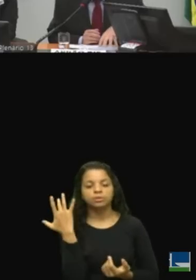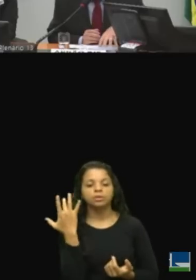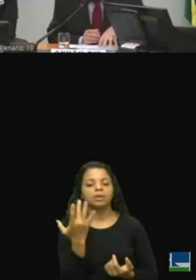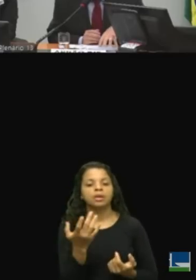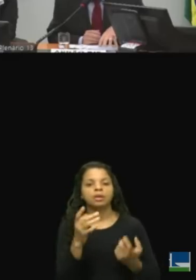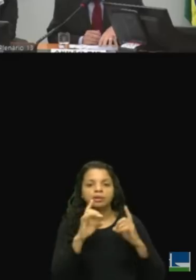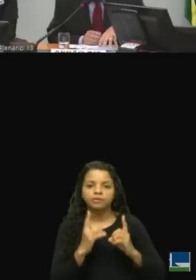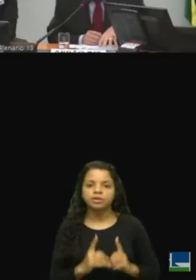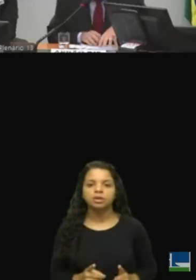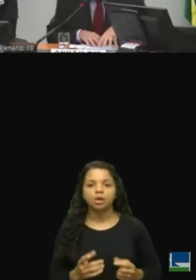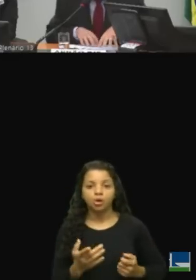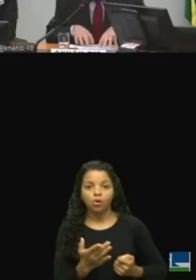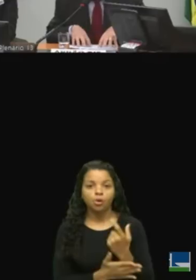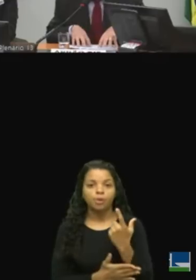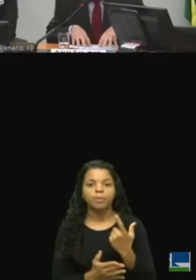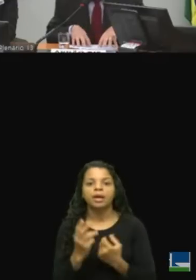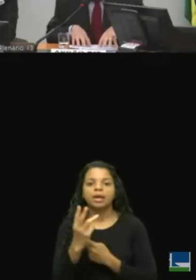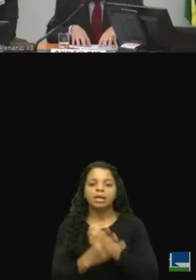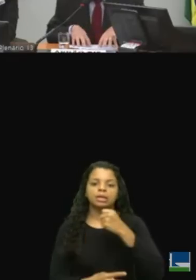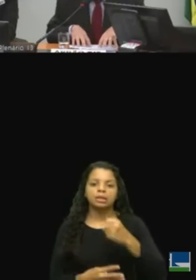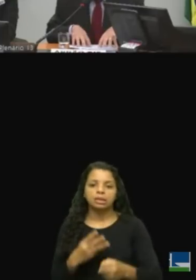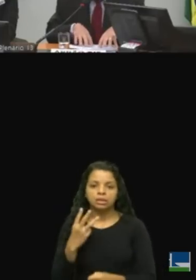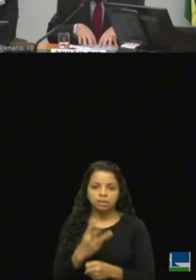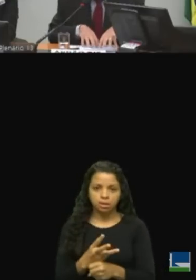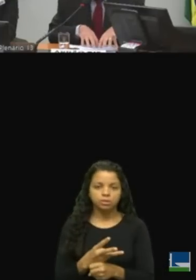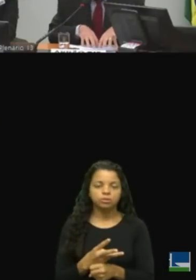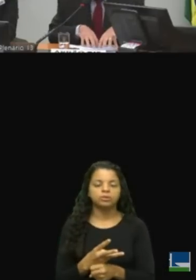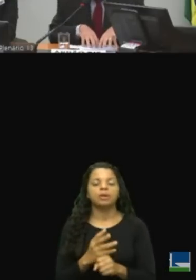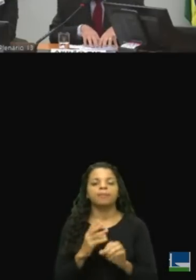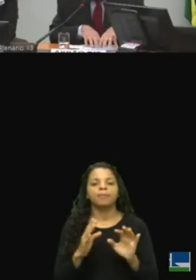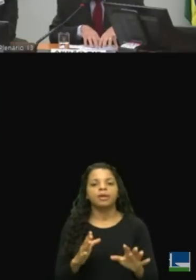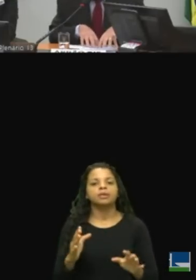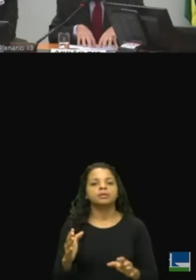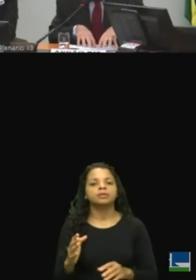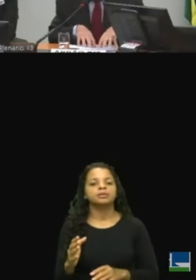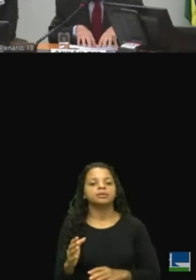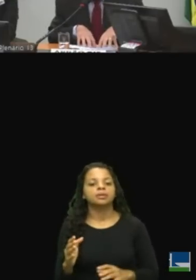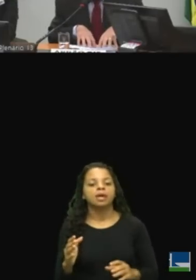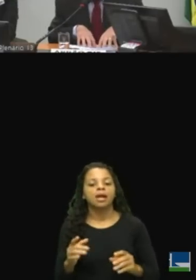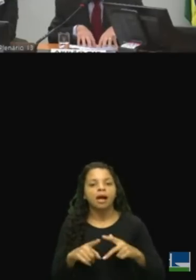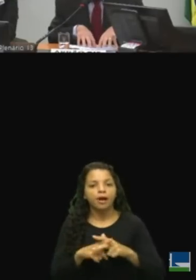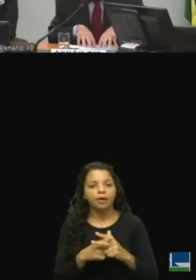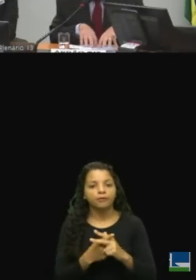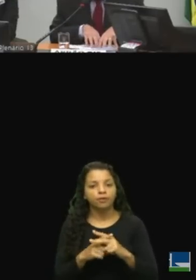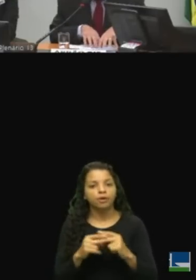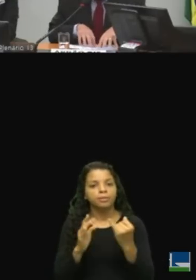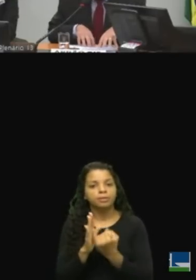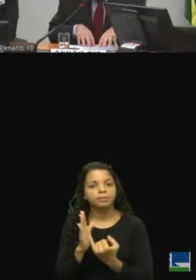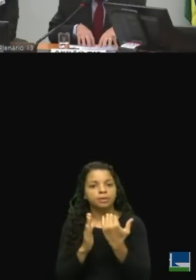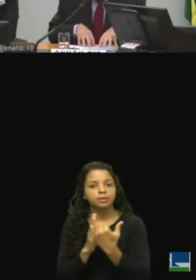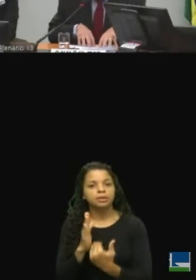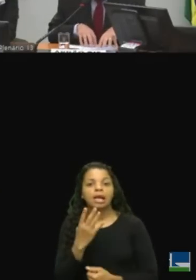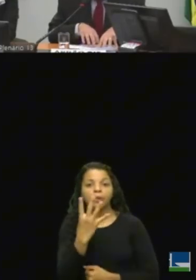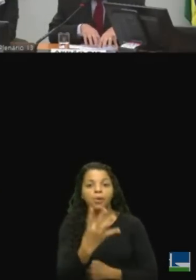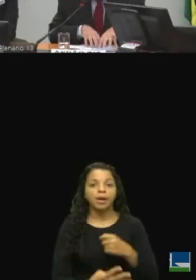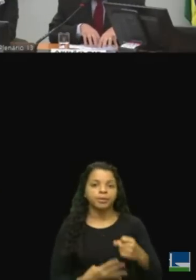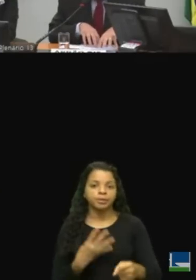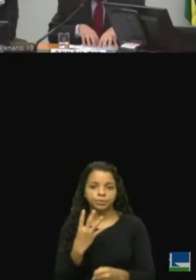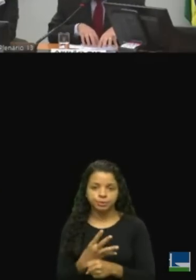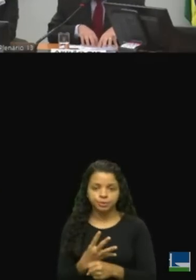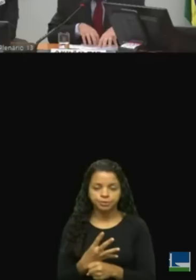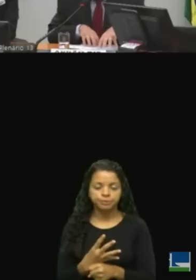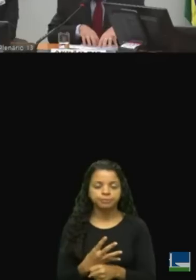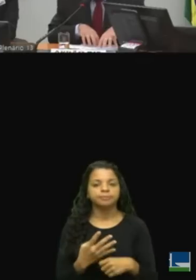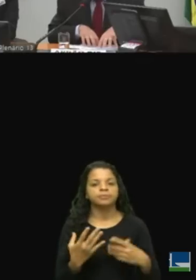anos com o novo veículo para pedir uma nova isenção. A reforma tributária leva para 4 anos. O que é que nós pedimos? Que a